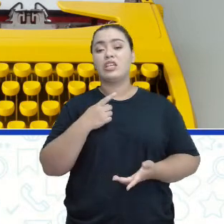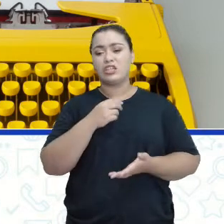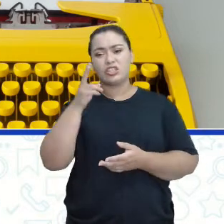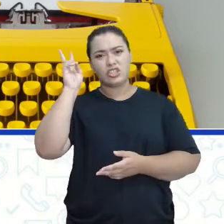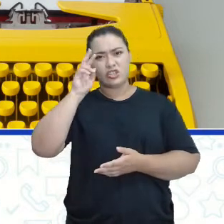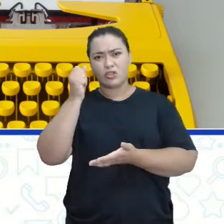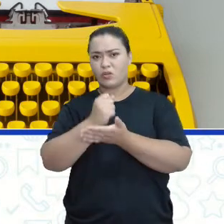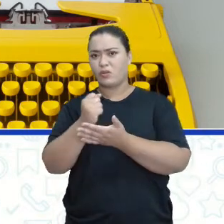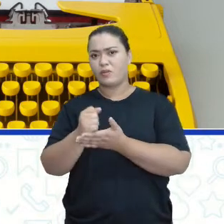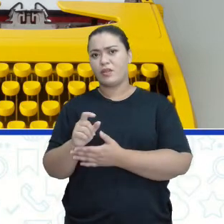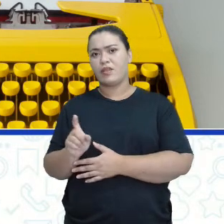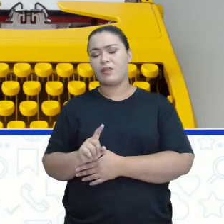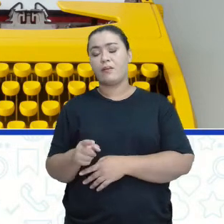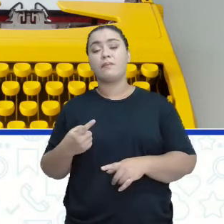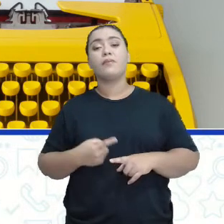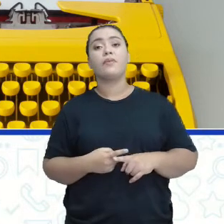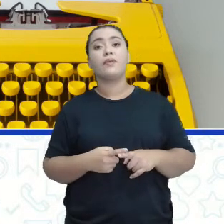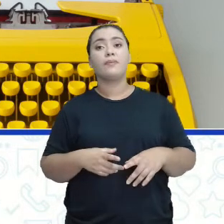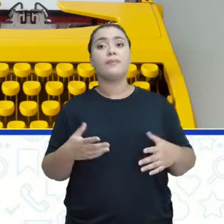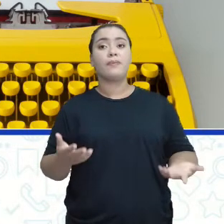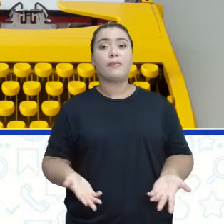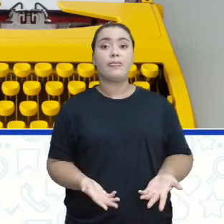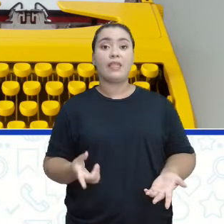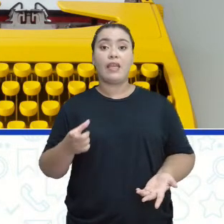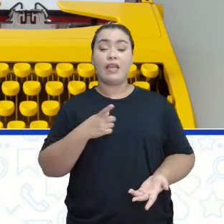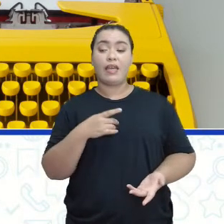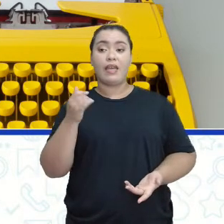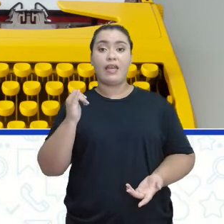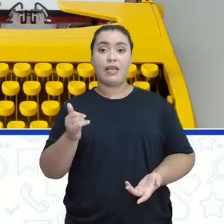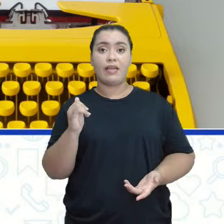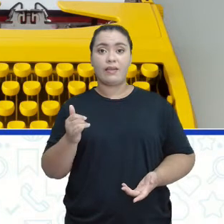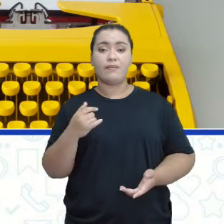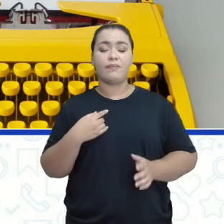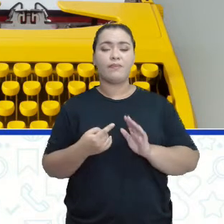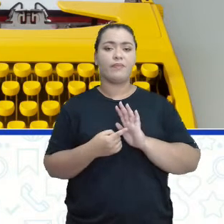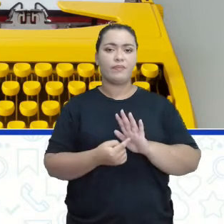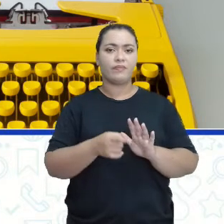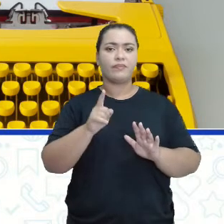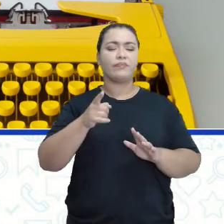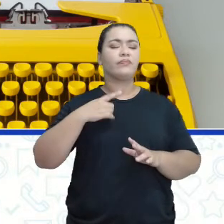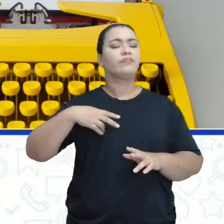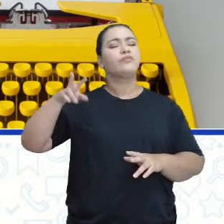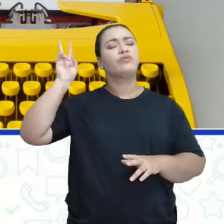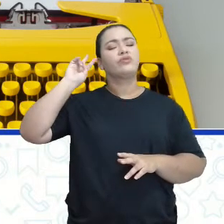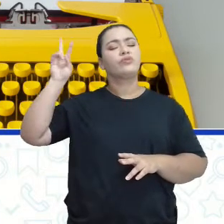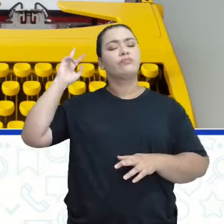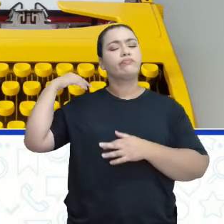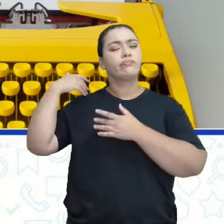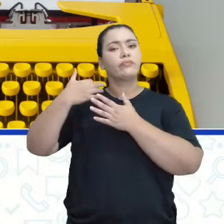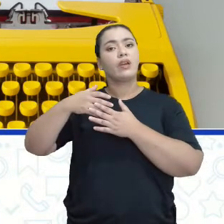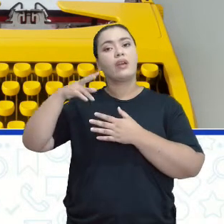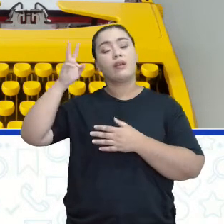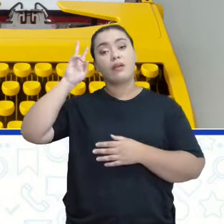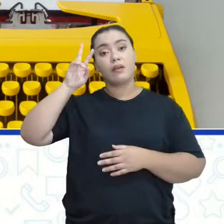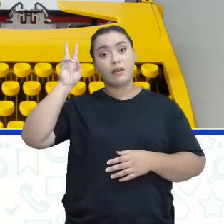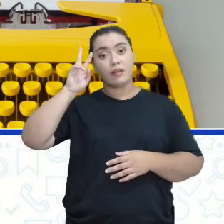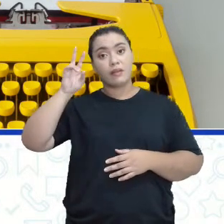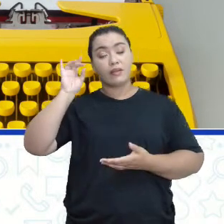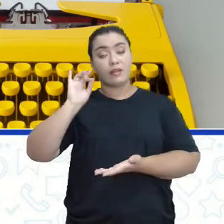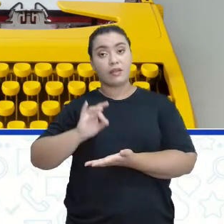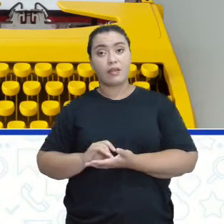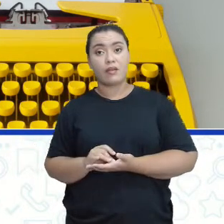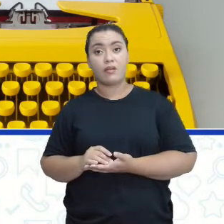documental. Por quê? Ora, a narrativa apresenta um resgate memorialístico baseado na